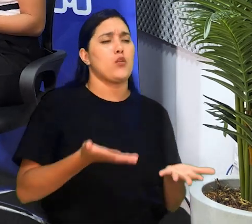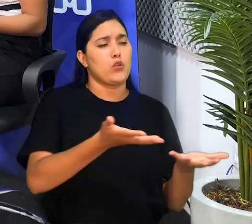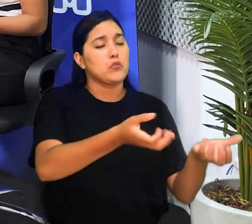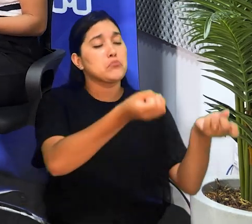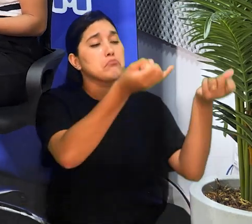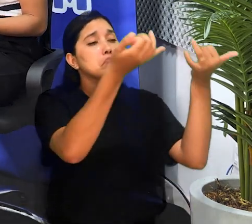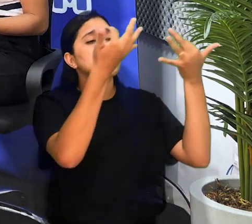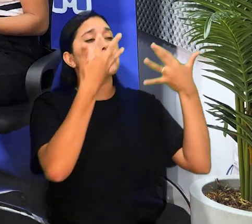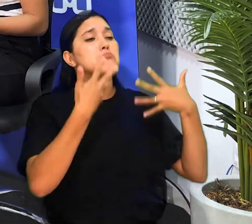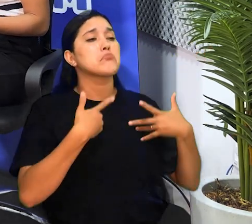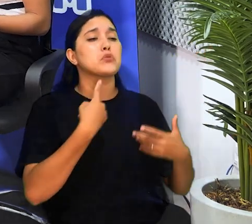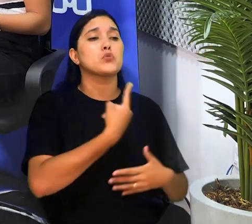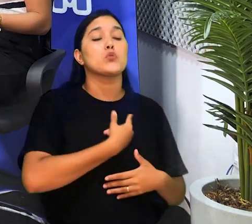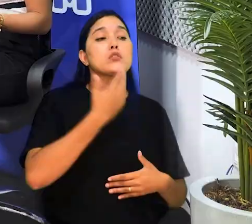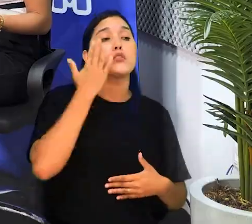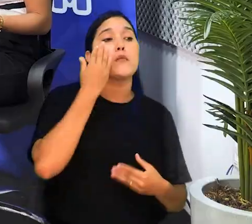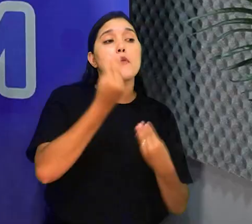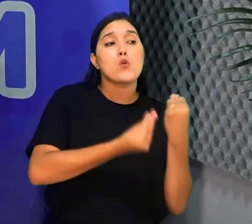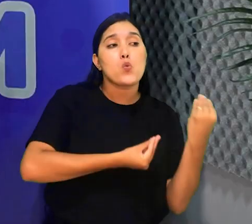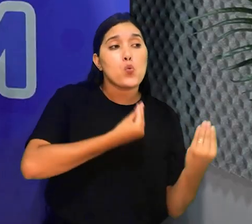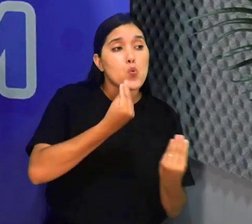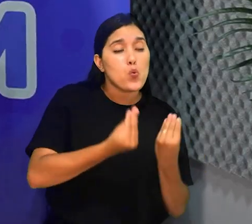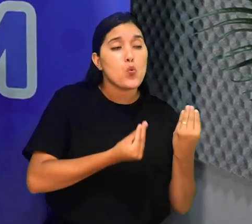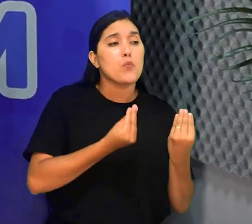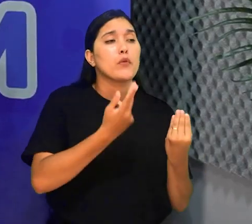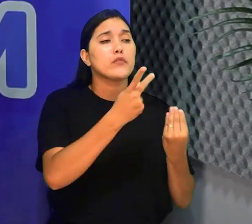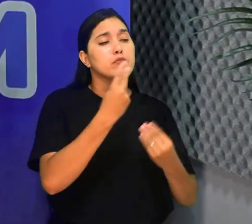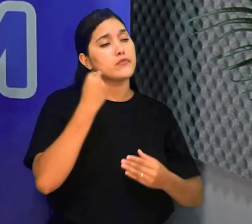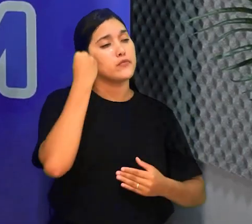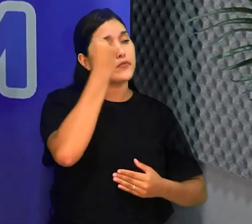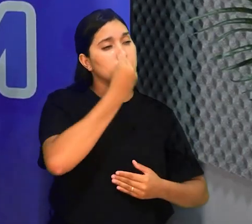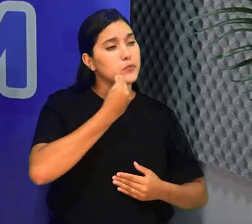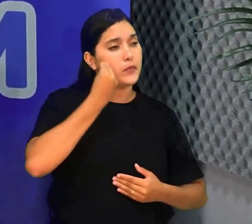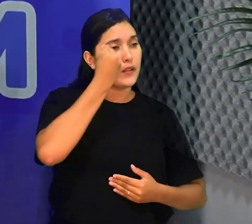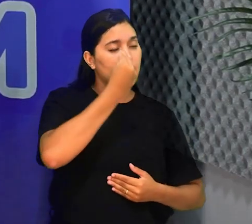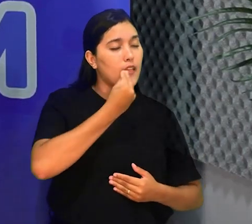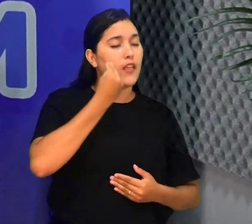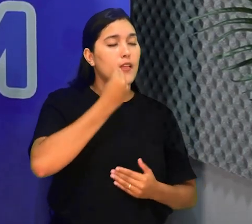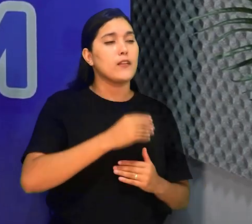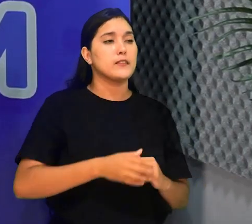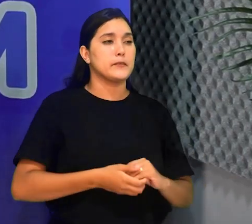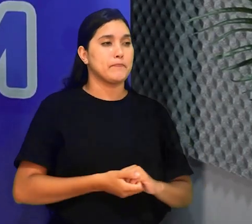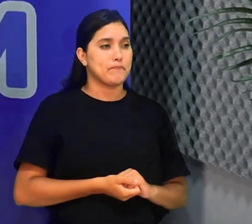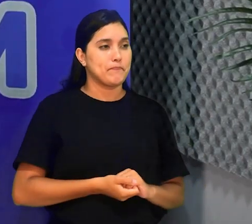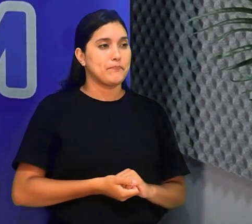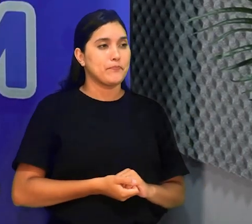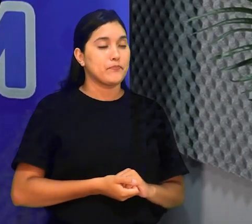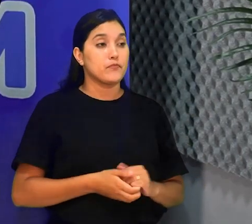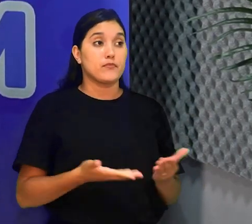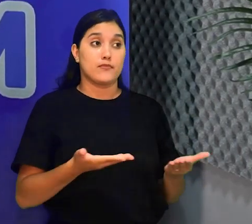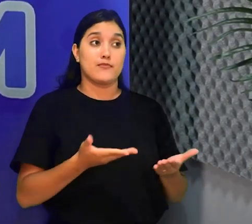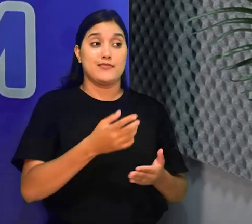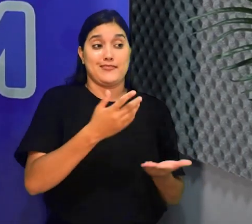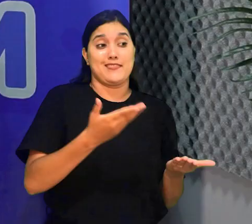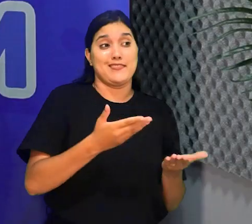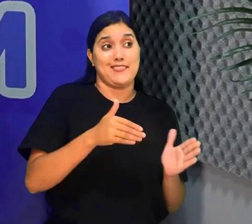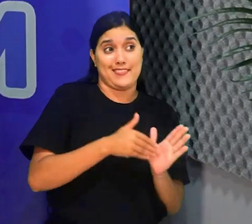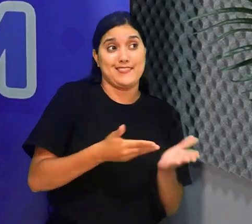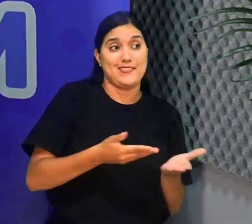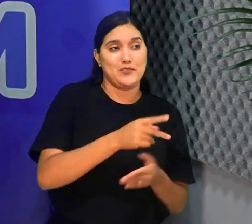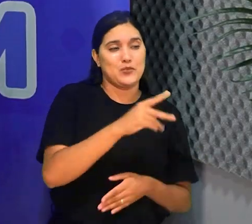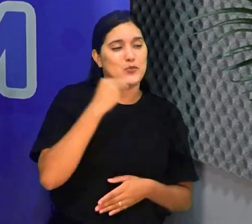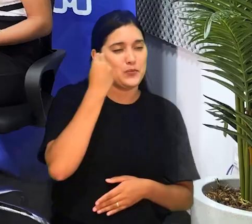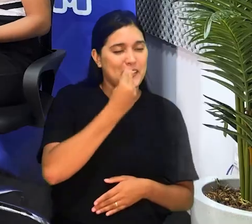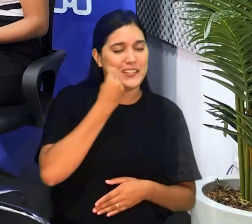um surdo, né? Existem muitas questões sociais, preconceitos. Eu queria que você contasse um pouquinho pra gente de como